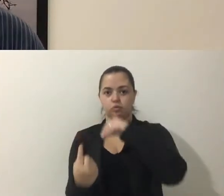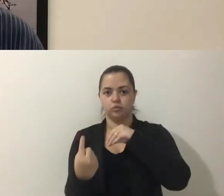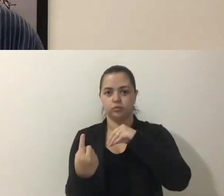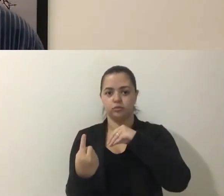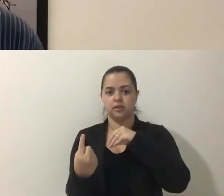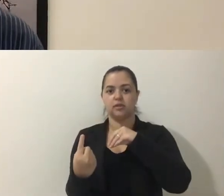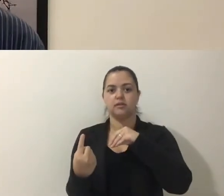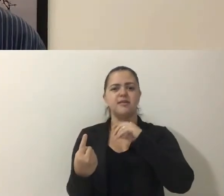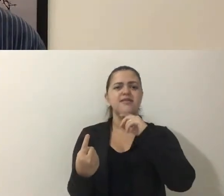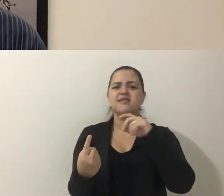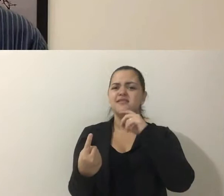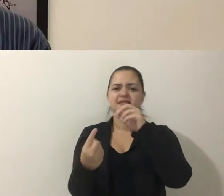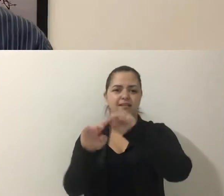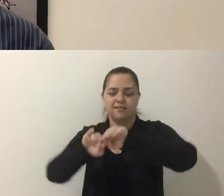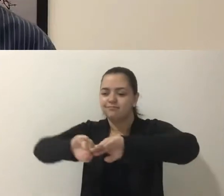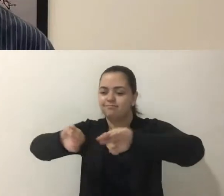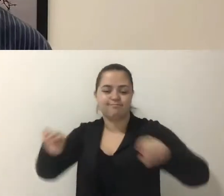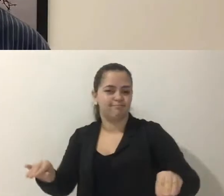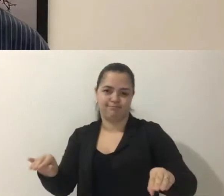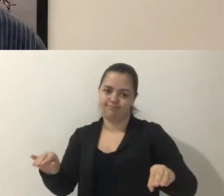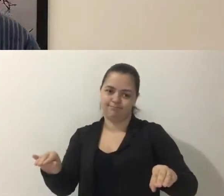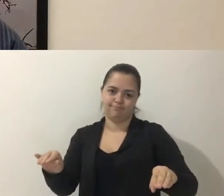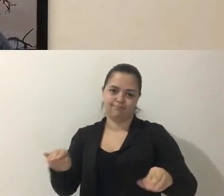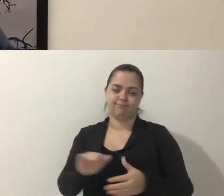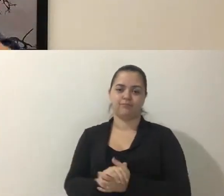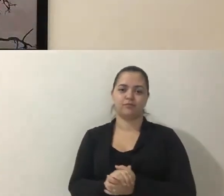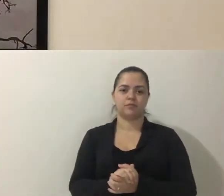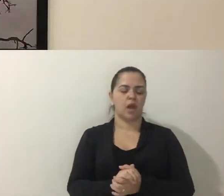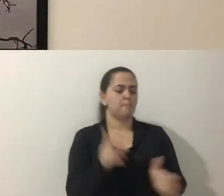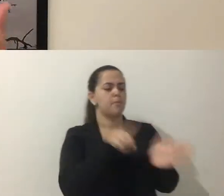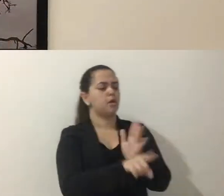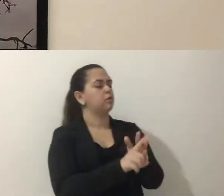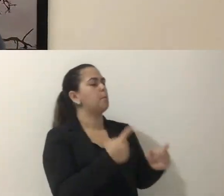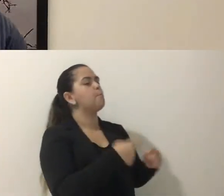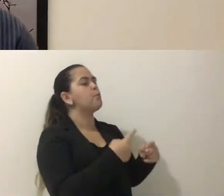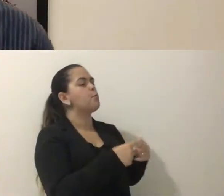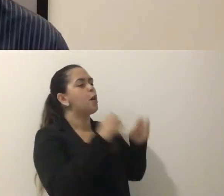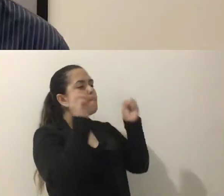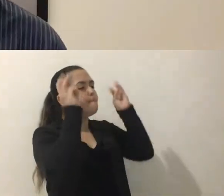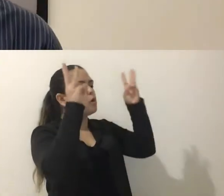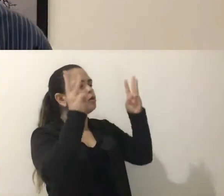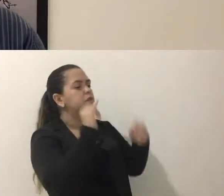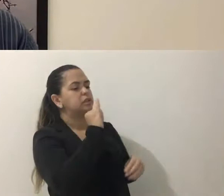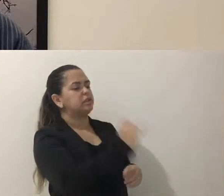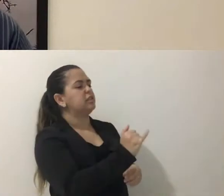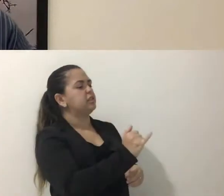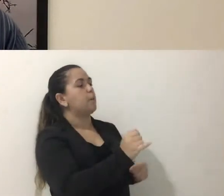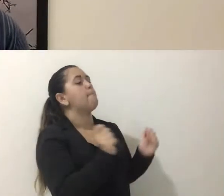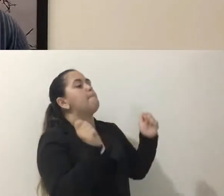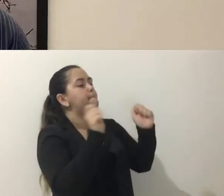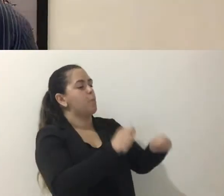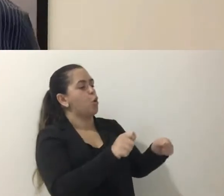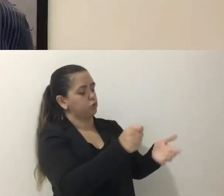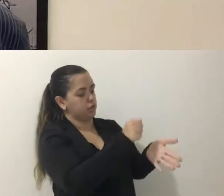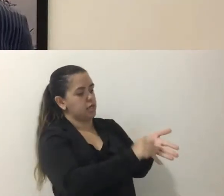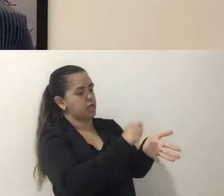Portanto, que ninguém separe o que Deus ajuntou. Os fariseus perguntaram: então por que Moisés ordenou dar uma carta de